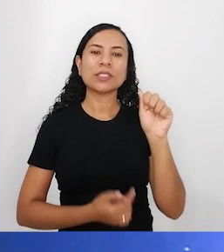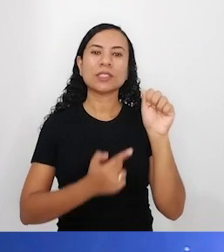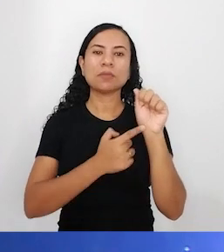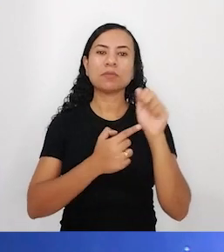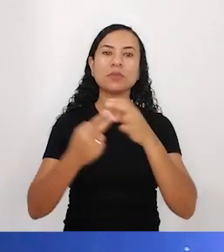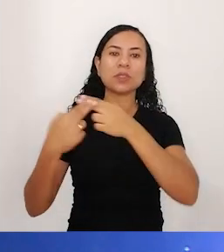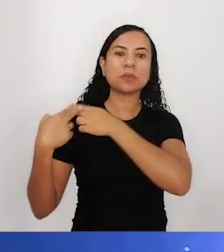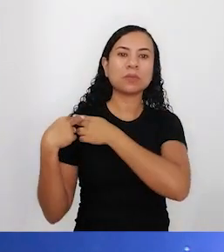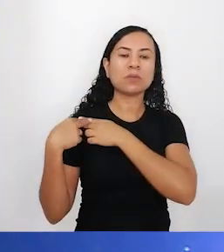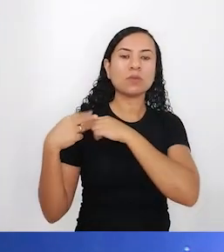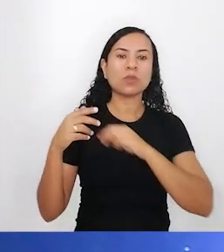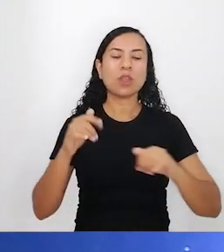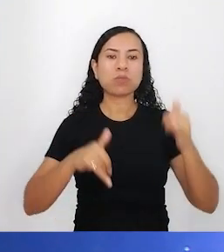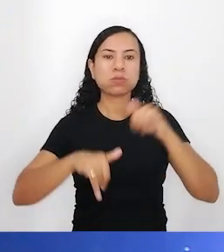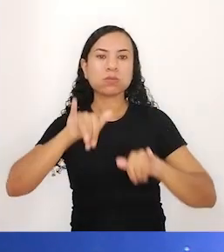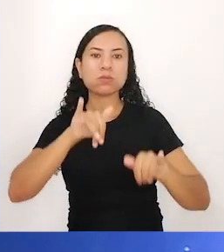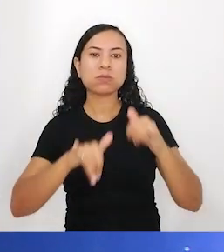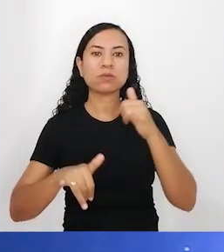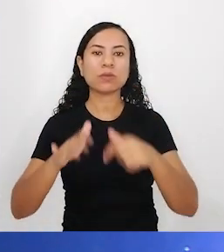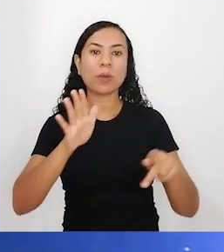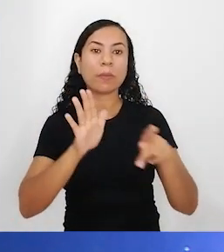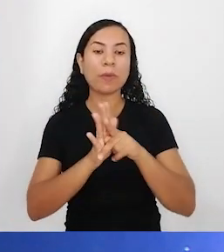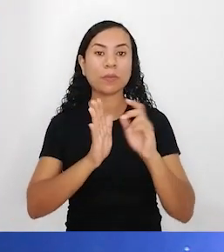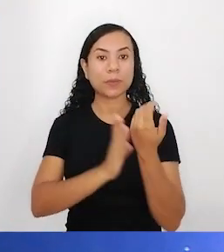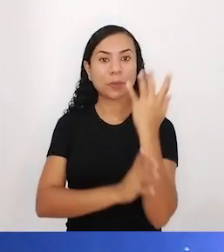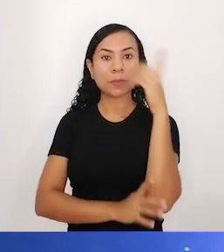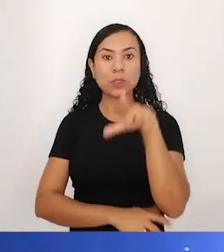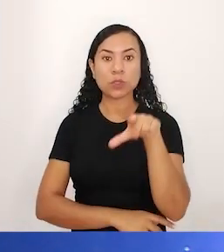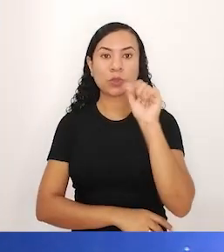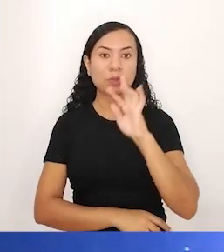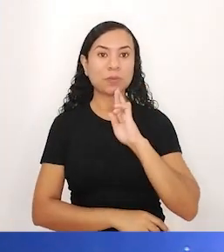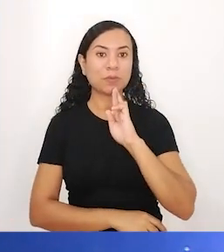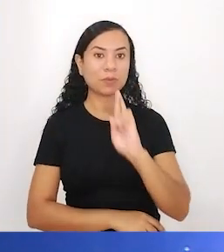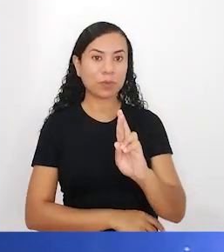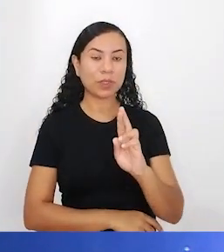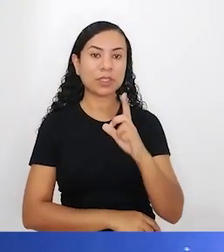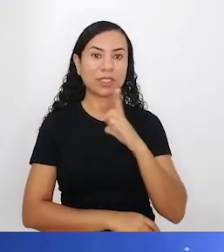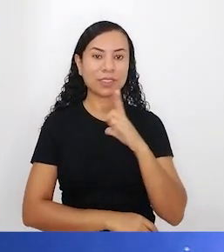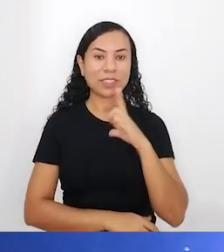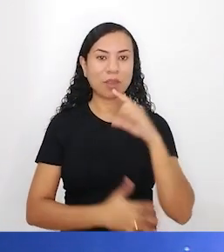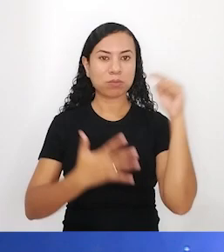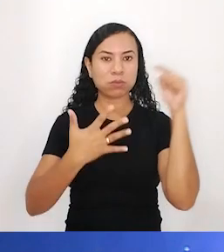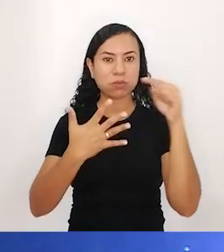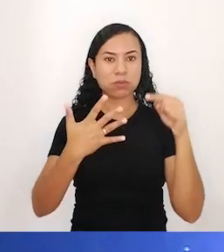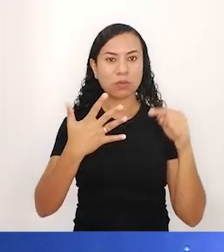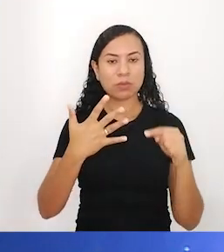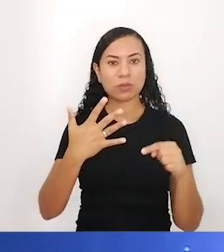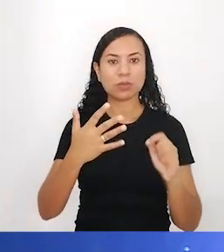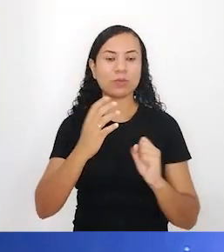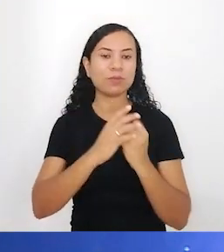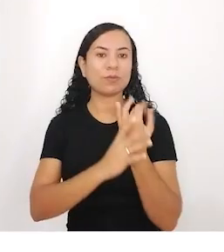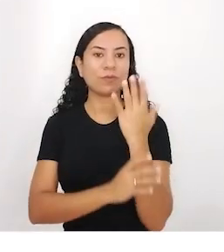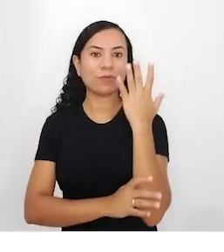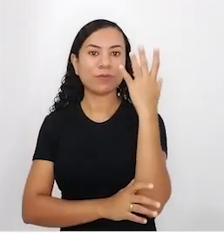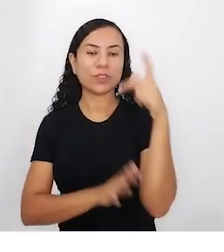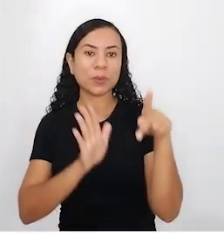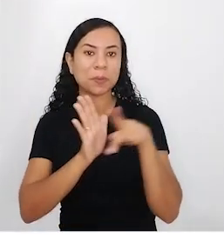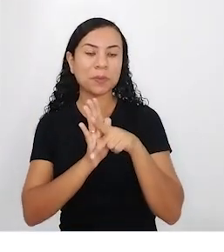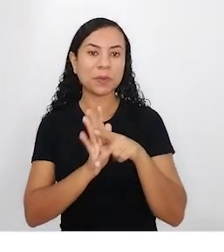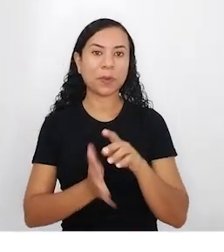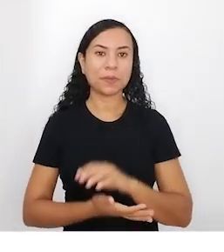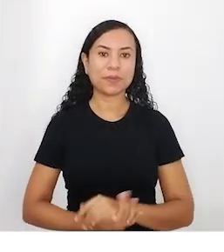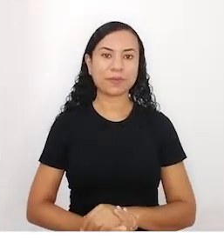controlando diversas atividades da planta. Marque a alternativa em que estão descritos apenas os efeitos da auxina no vegetal. Letra